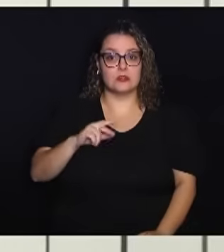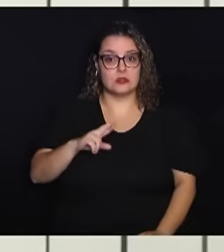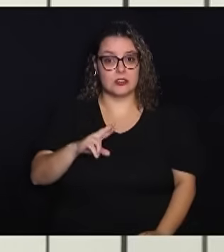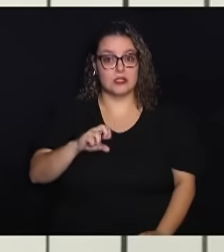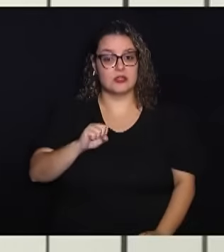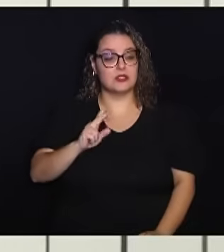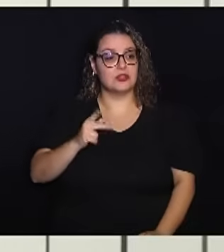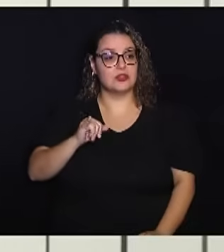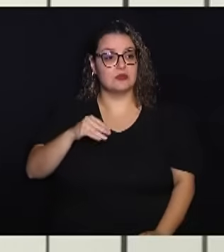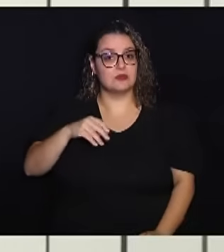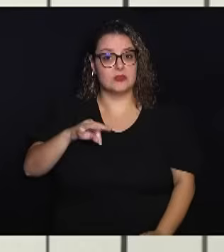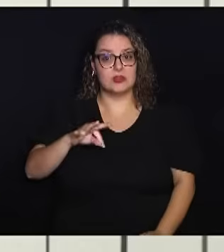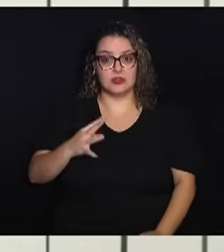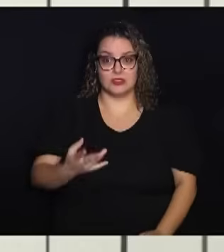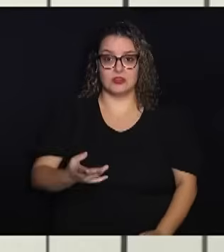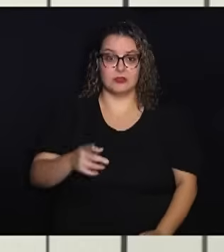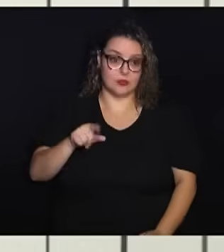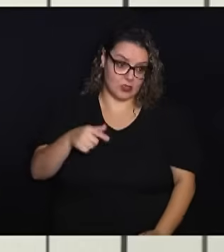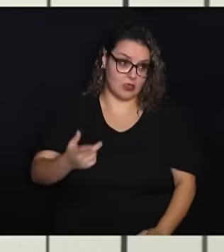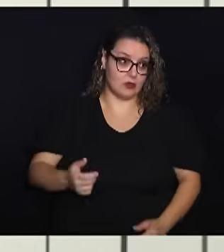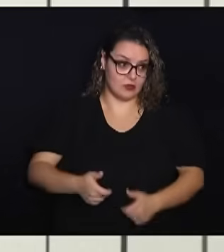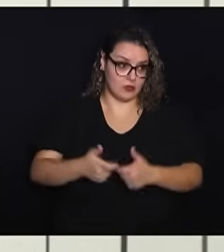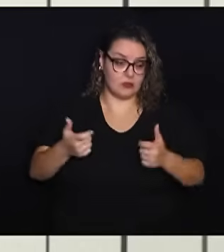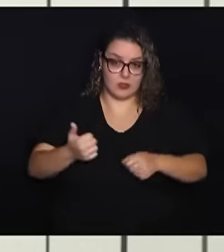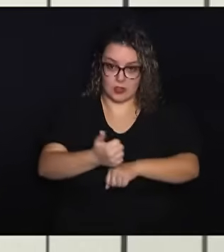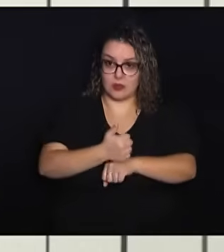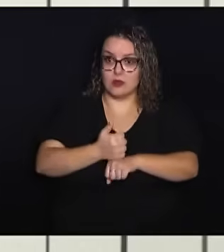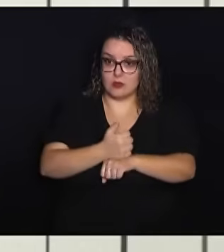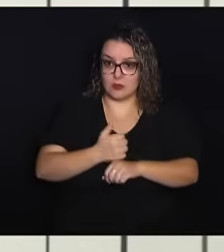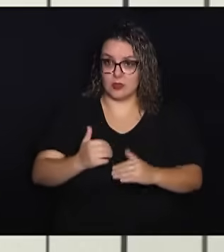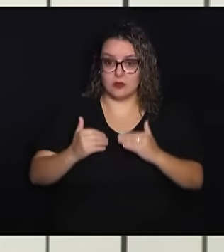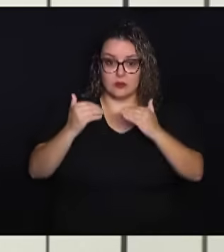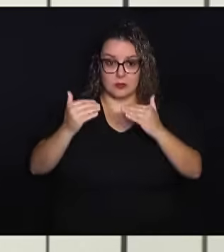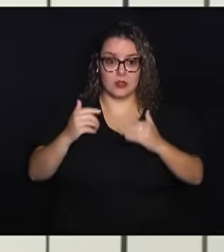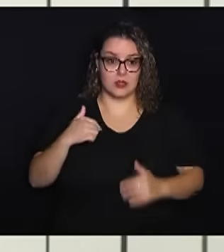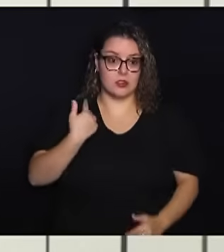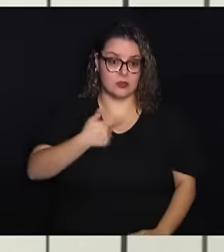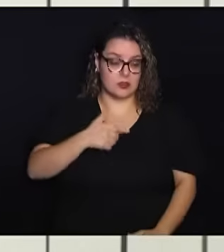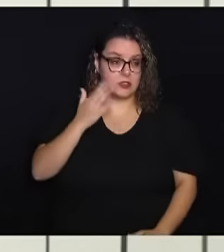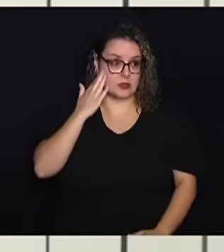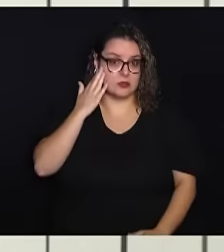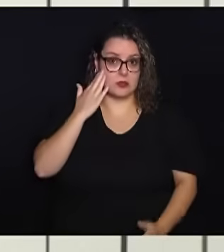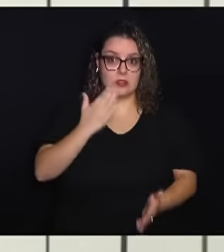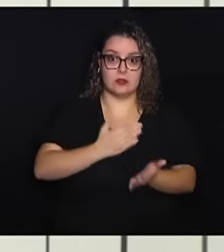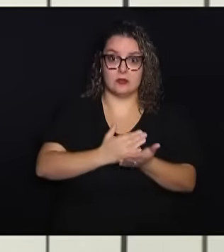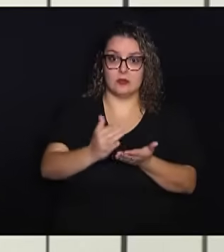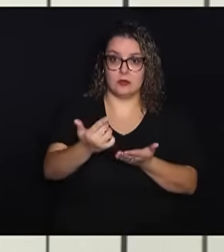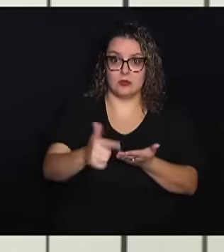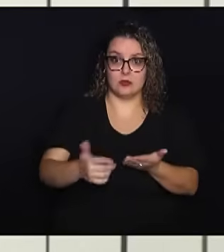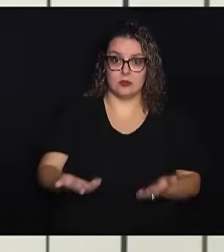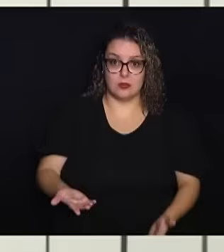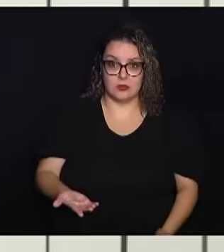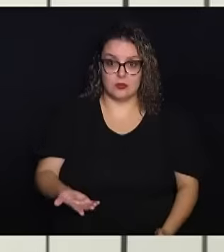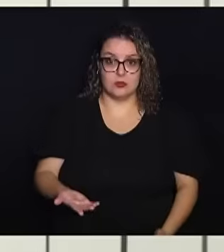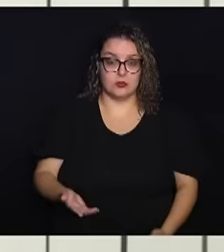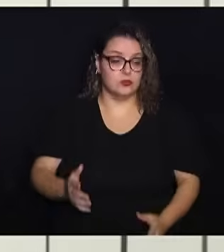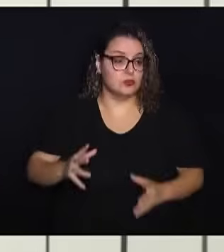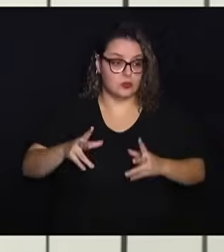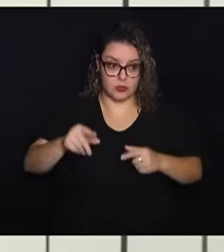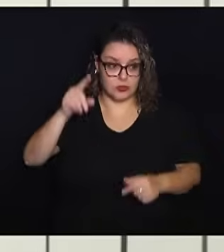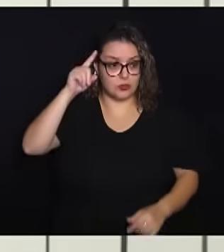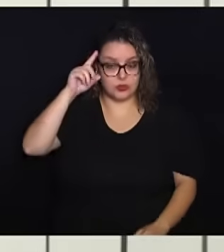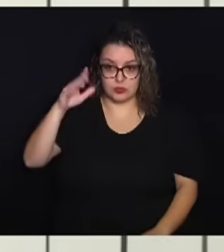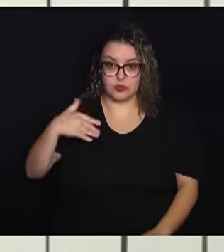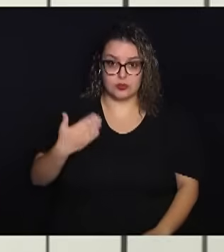livro, né? Porque ele é um grande atleta e uma pessoa que a gente sabe que recomeça, aliás, todos os